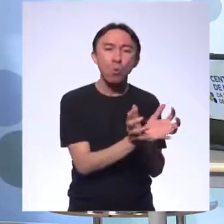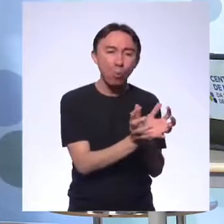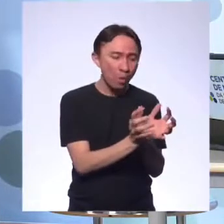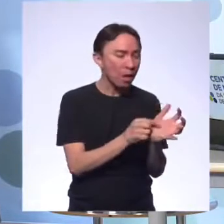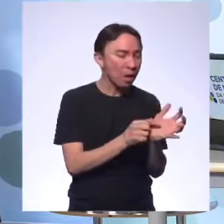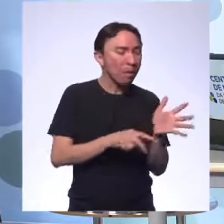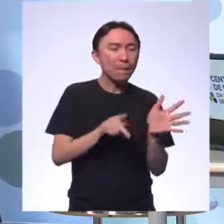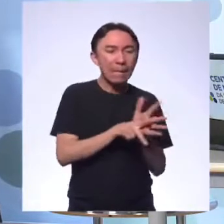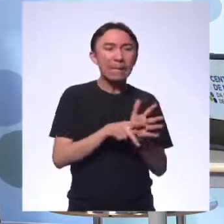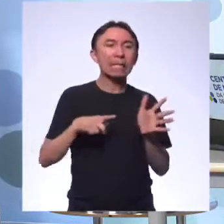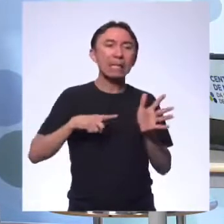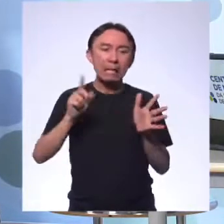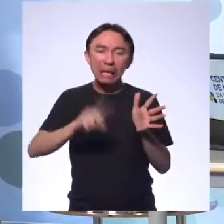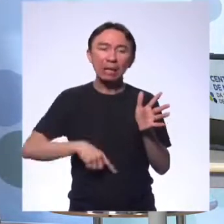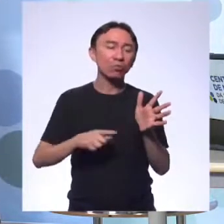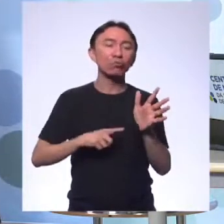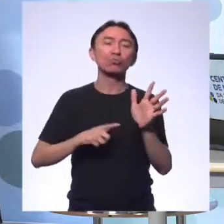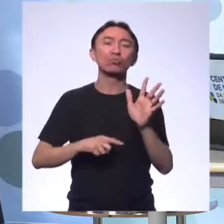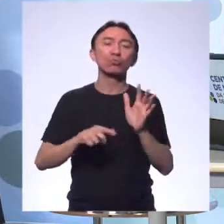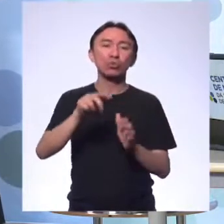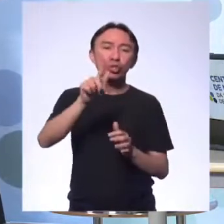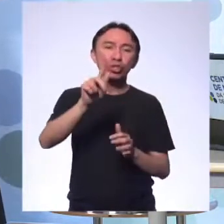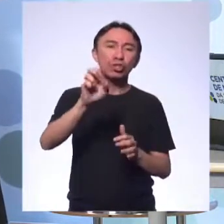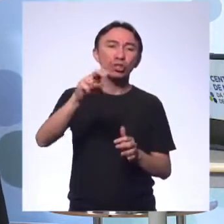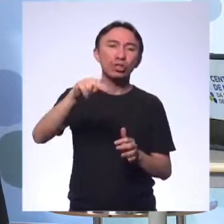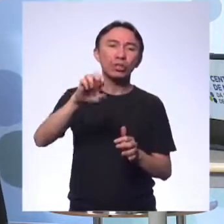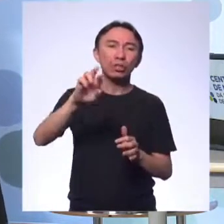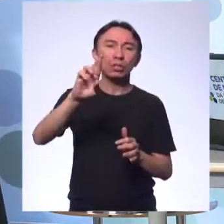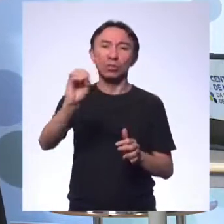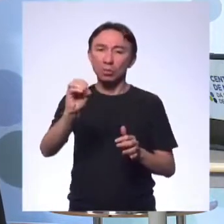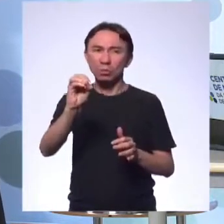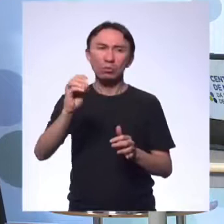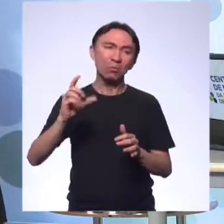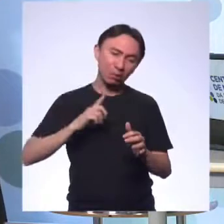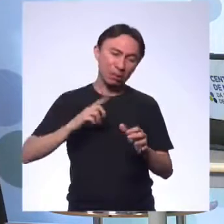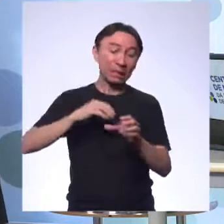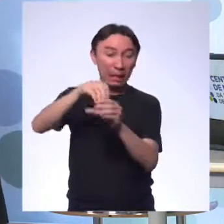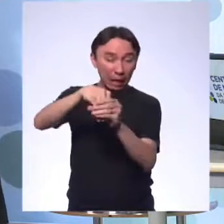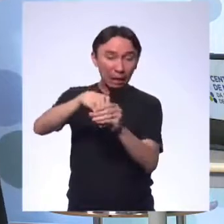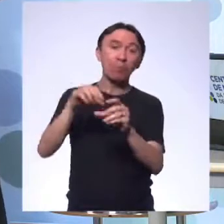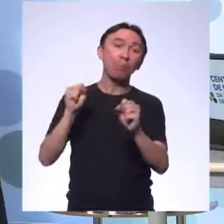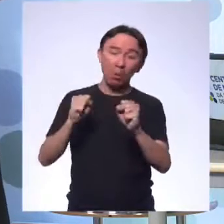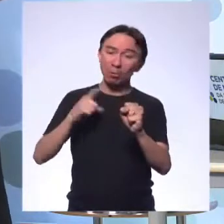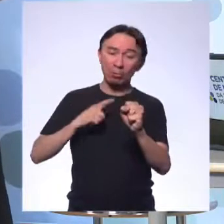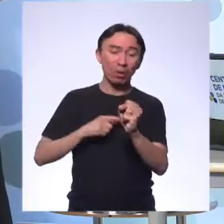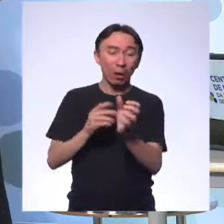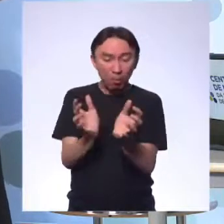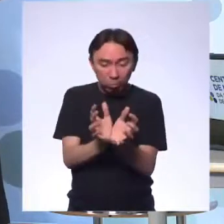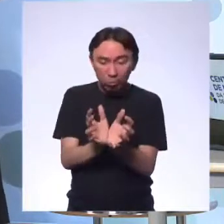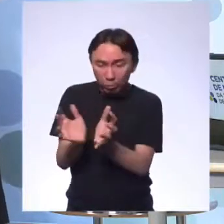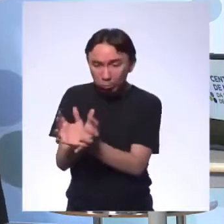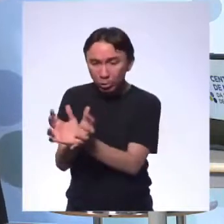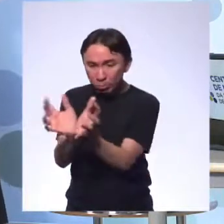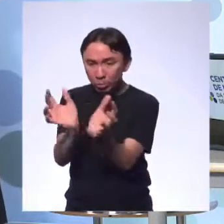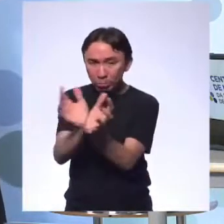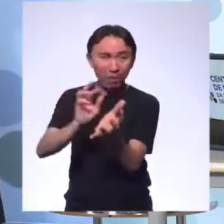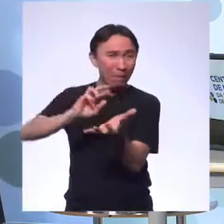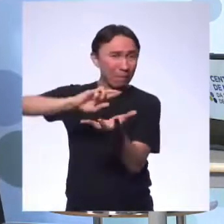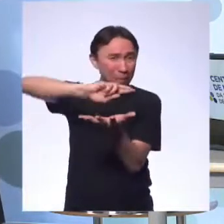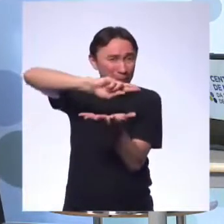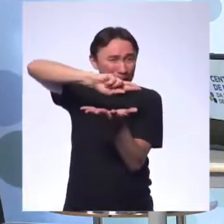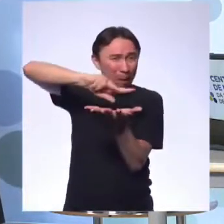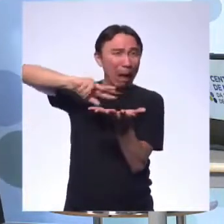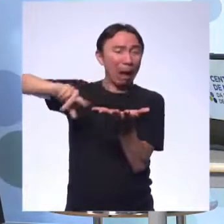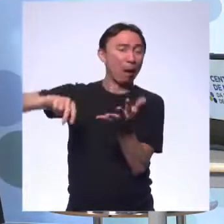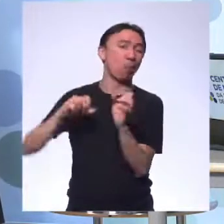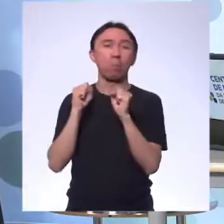gênero. Dentro desse gênero, você pode ter várias espécies, né? E aí, essas várias espécies aí